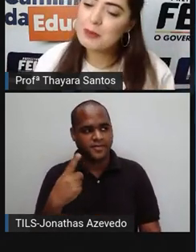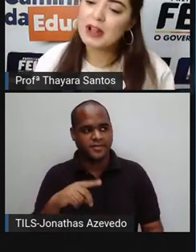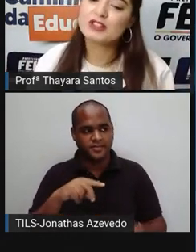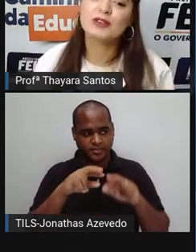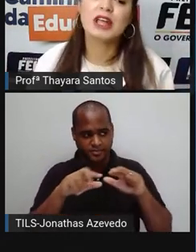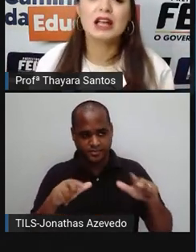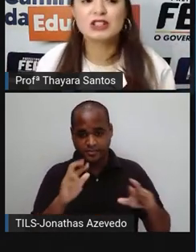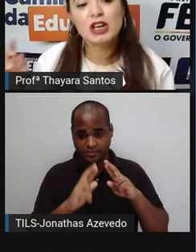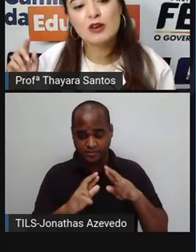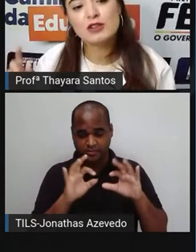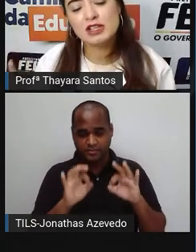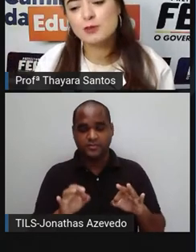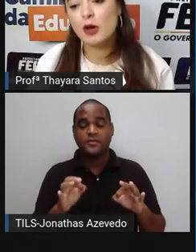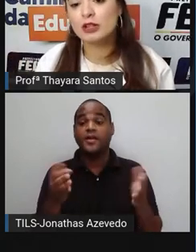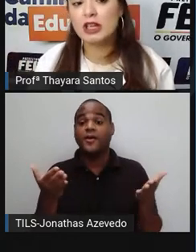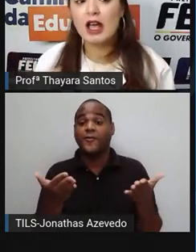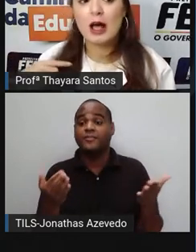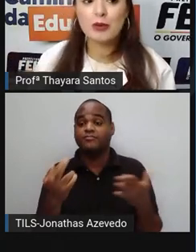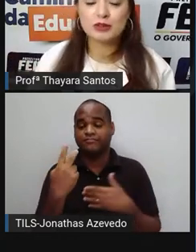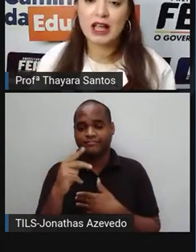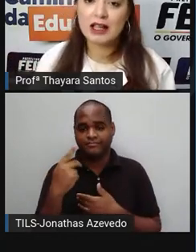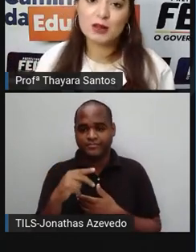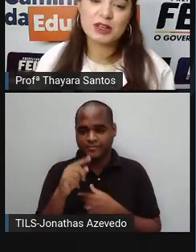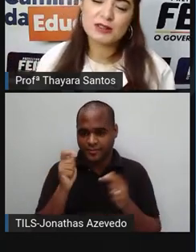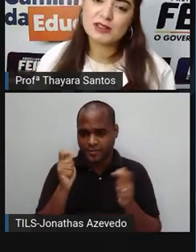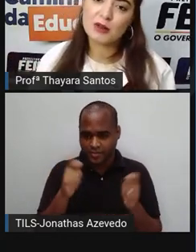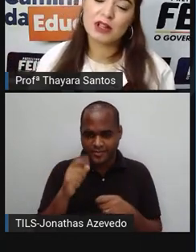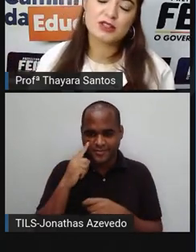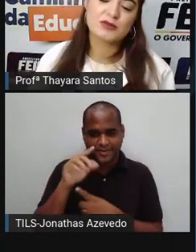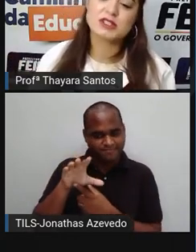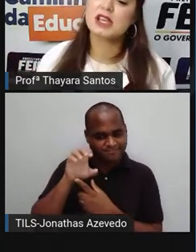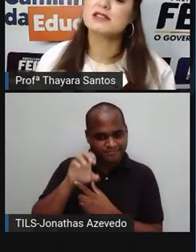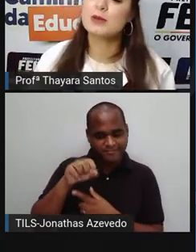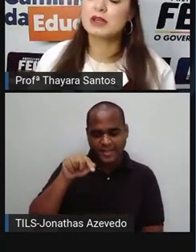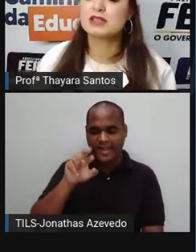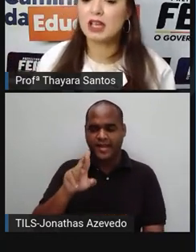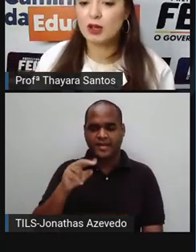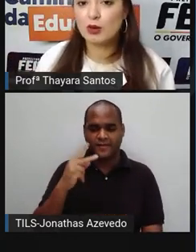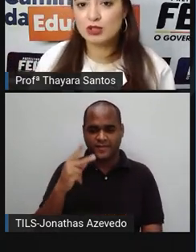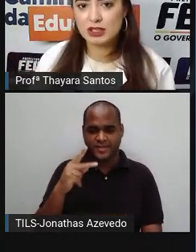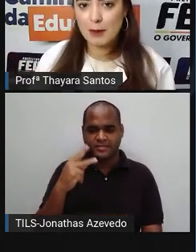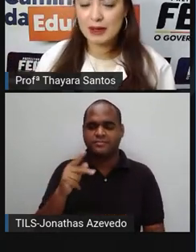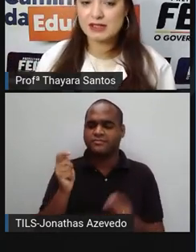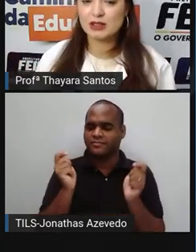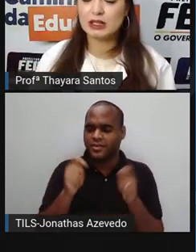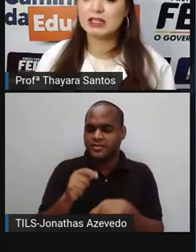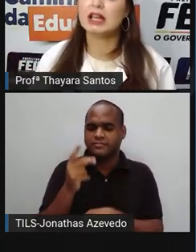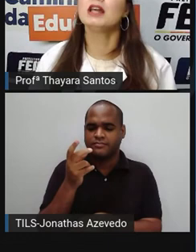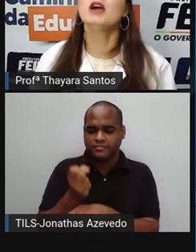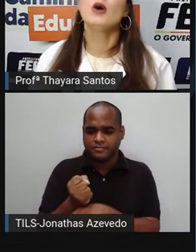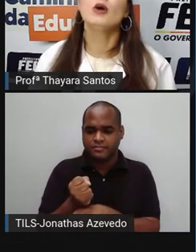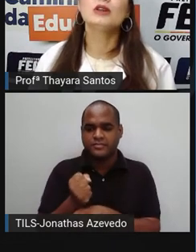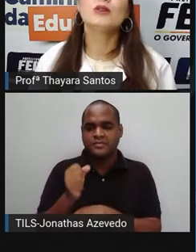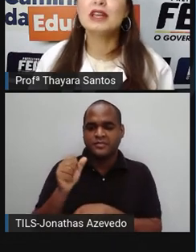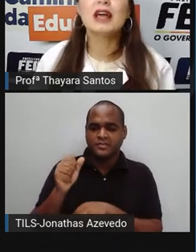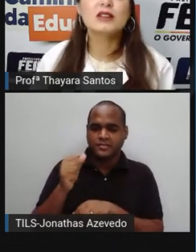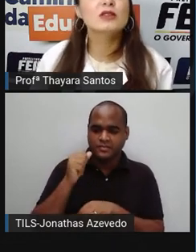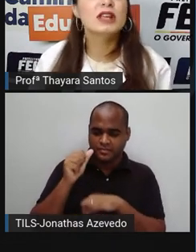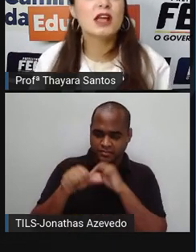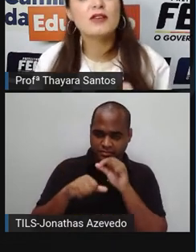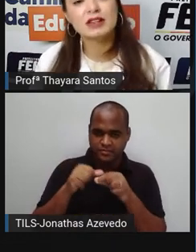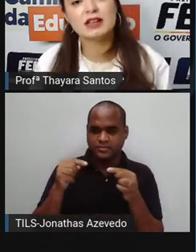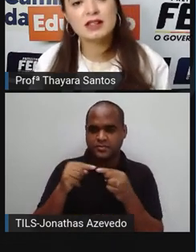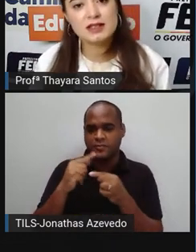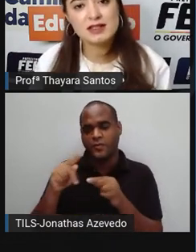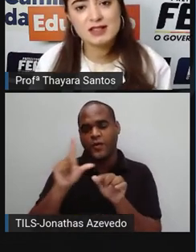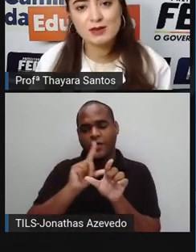e para a atividade vocês podem apontar a câmera do celular de vocês aí preço QR Code que tá aparecendo na tela ou então